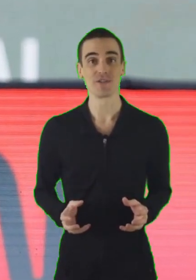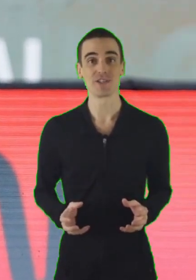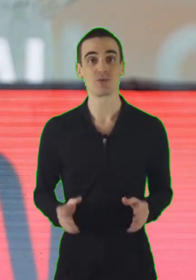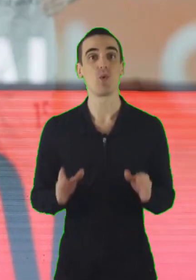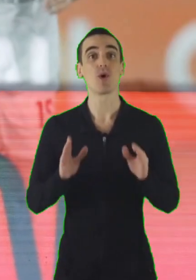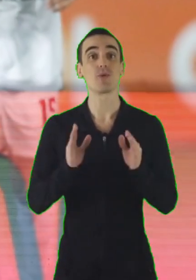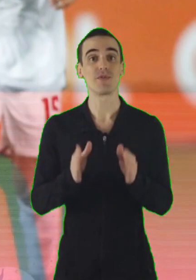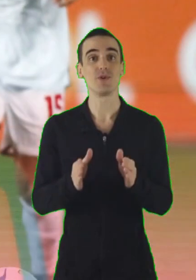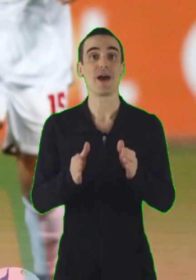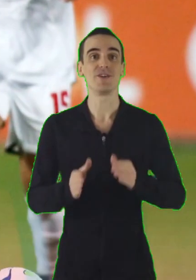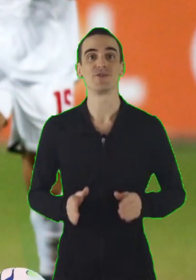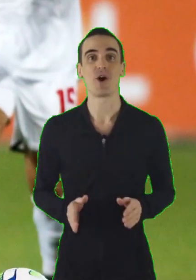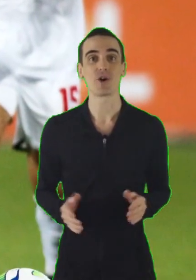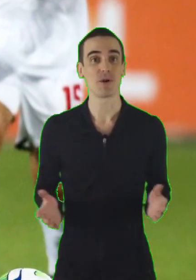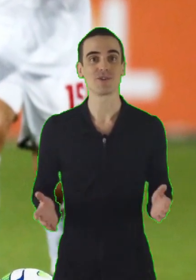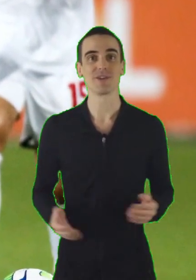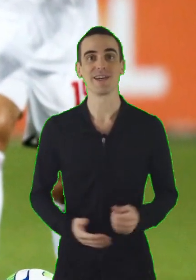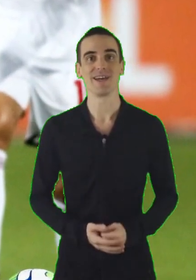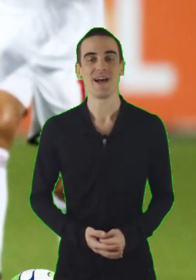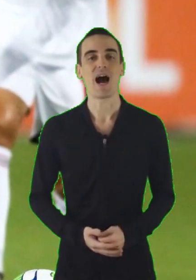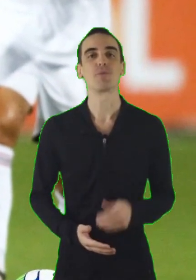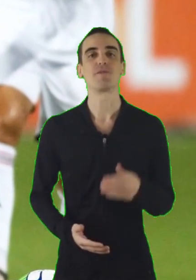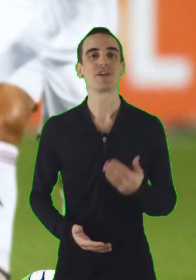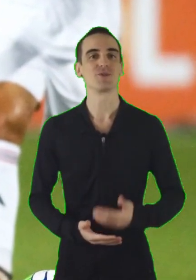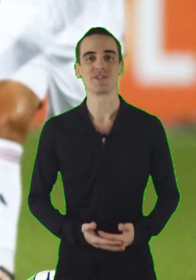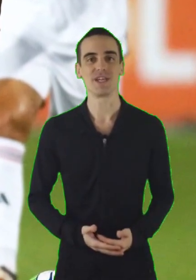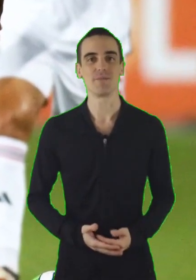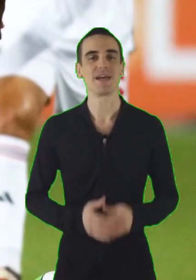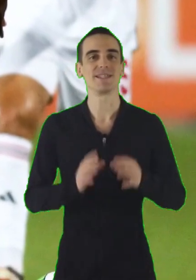Se inscreva no canal, pois a qualquer momento te atualizo com mais novidades sobre o Botafogo.